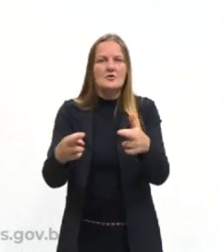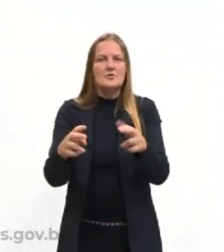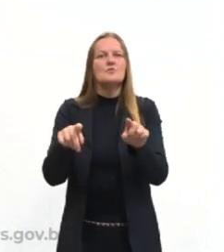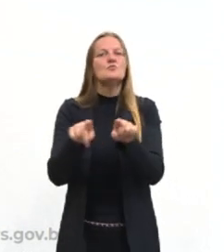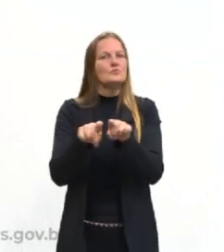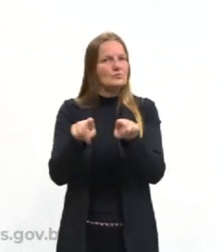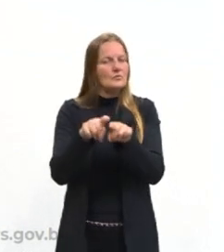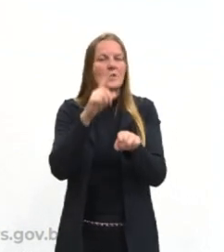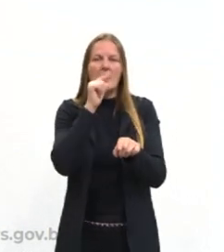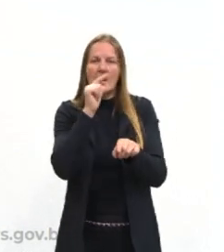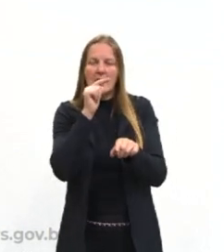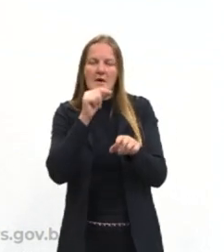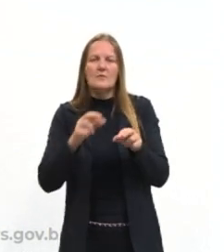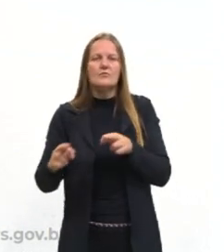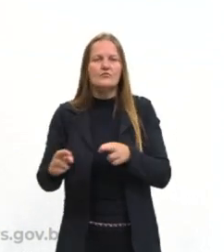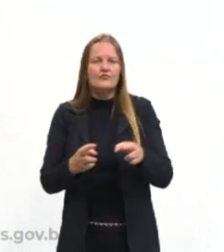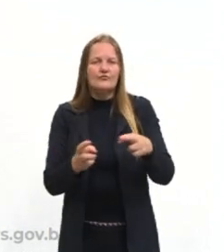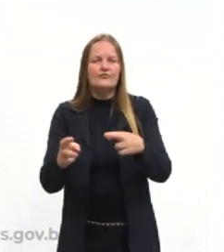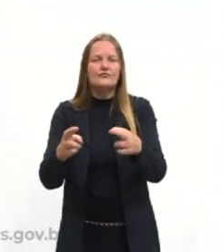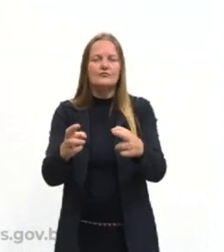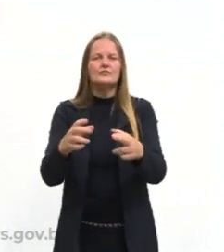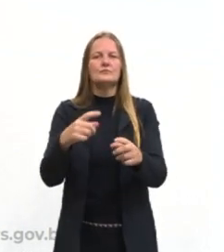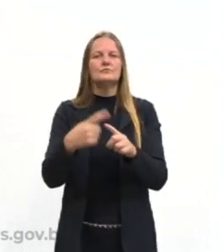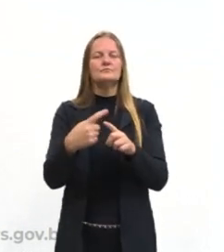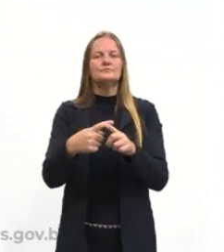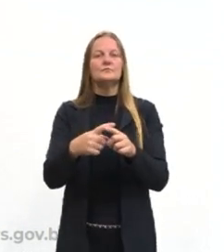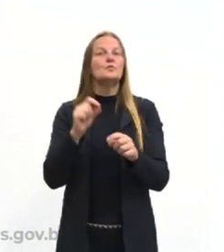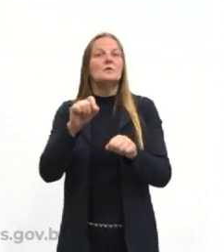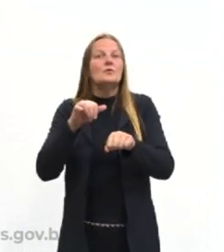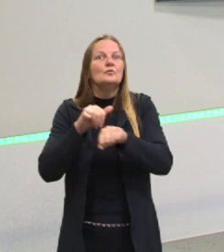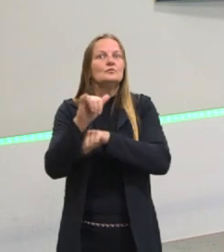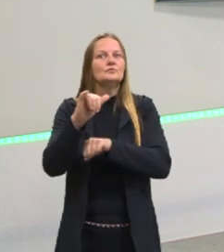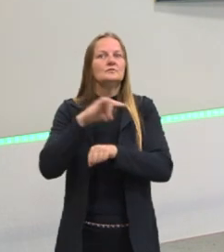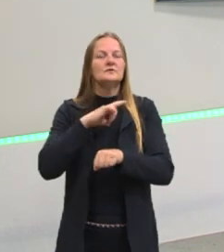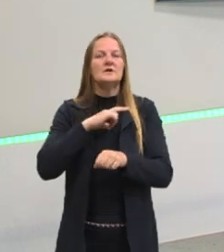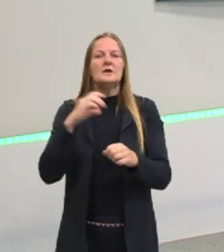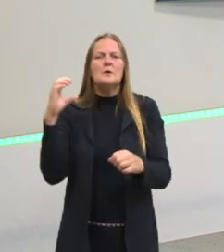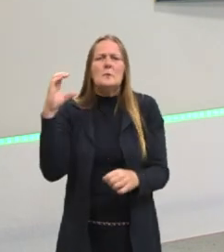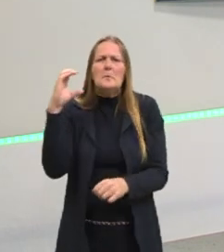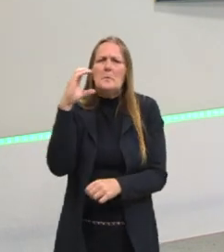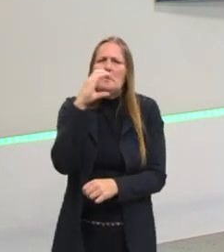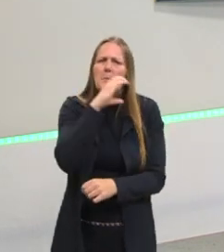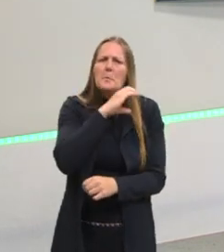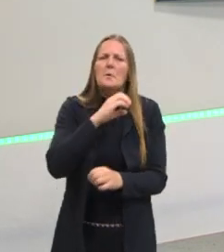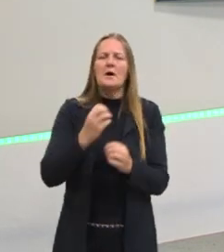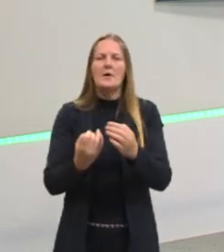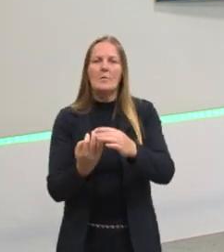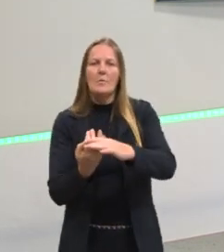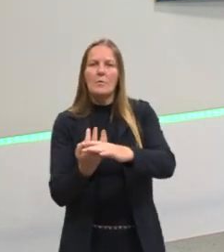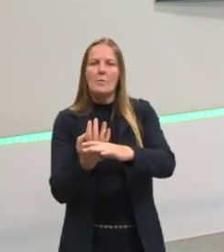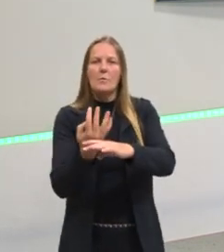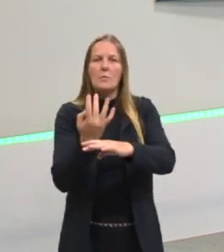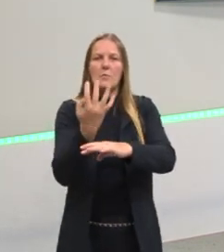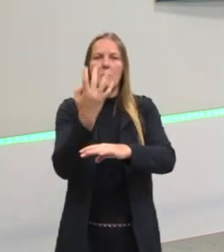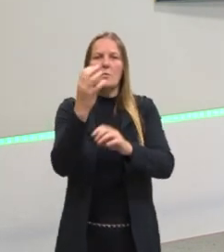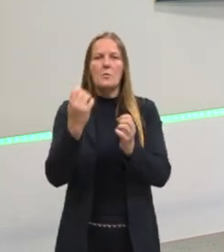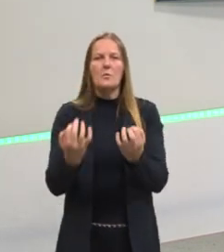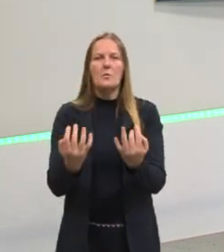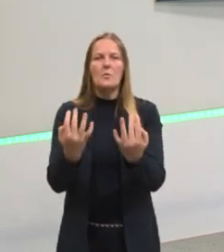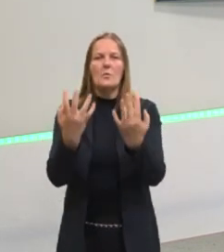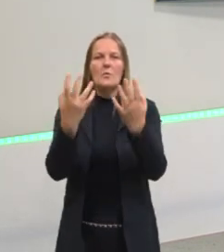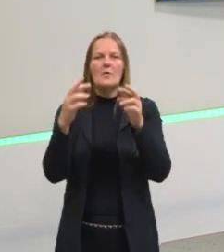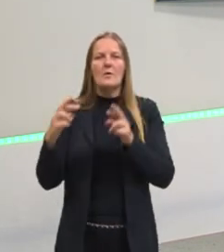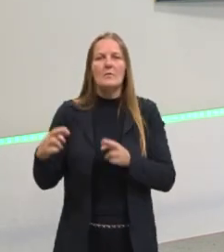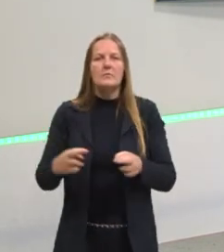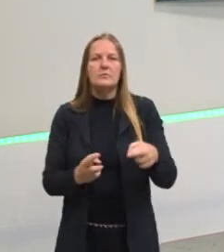coisa relacionada a isso tá gurizada então o que que acontece tem muito calor muita evaporação e evapotranspiração